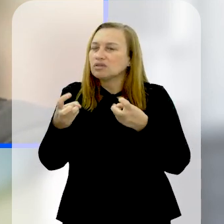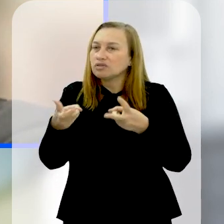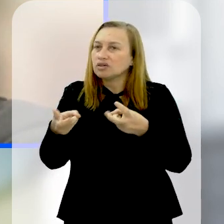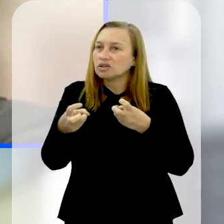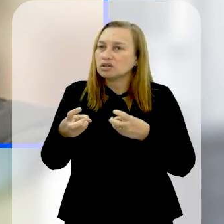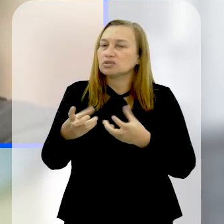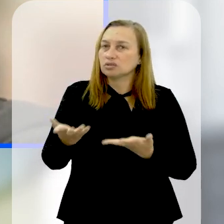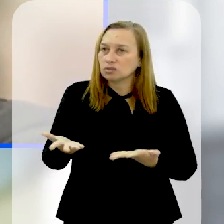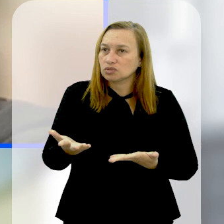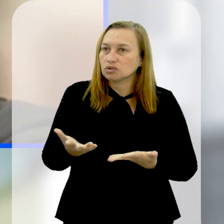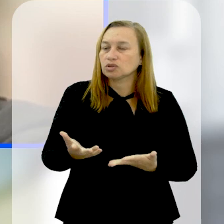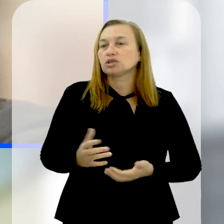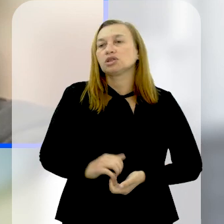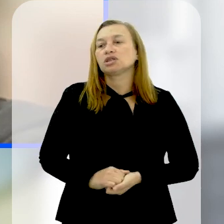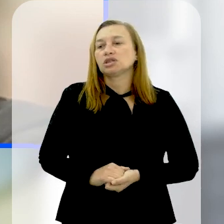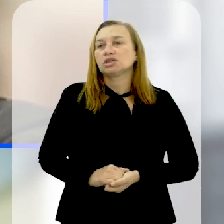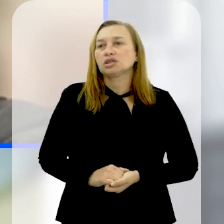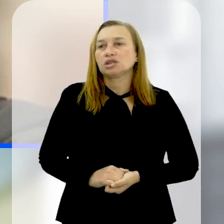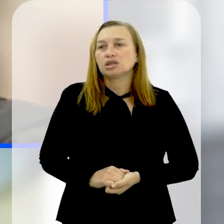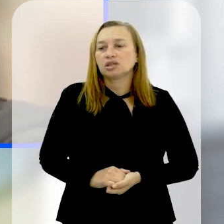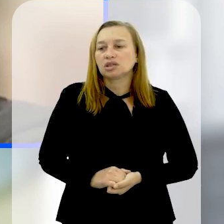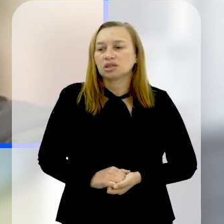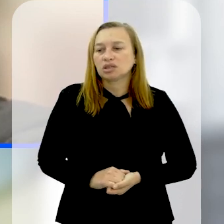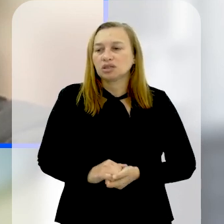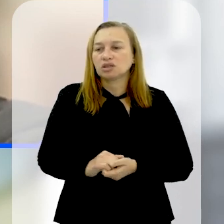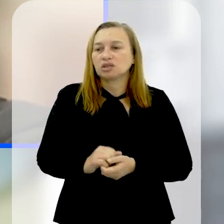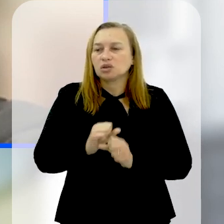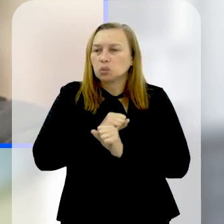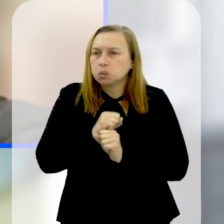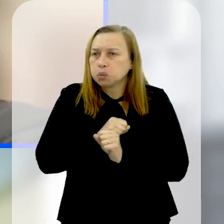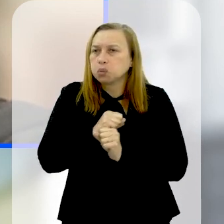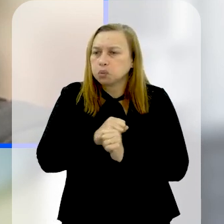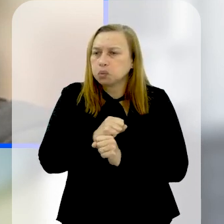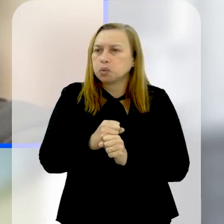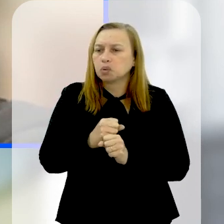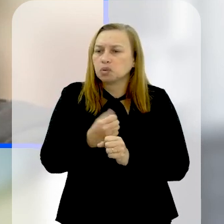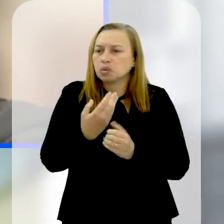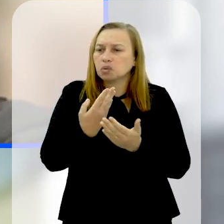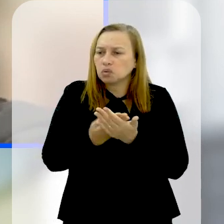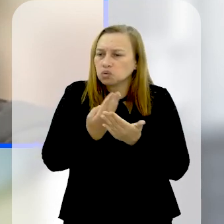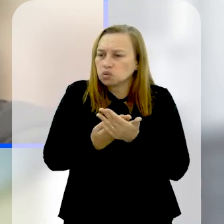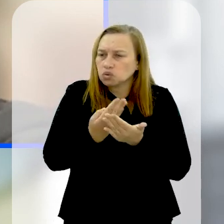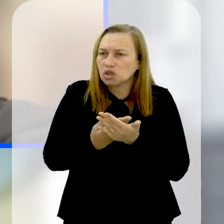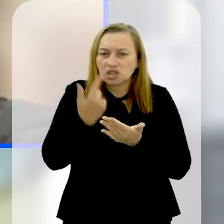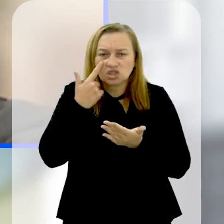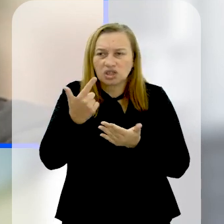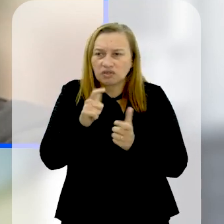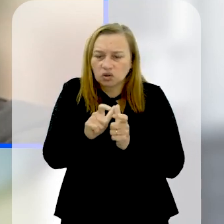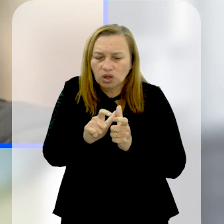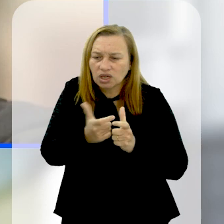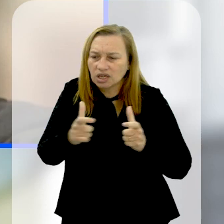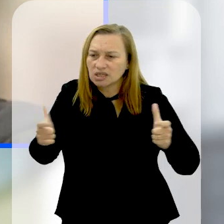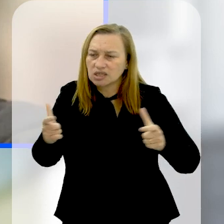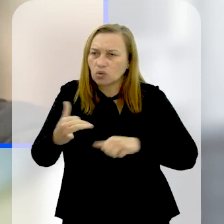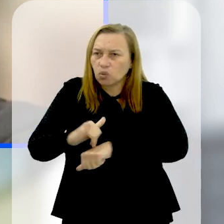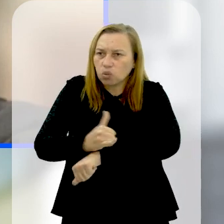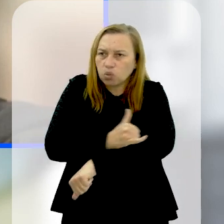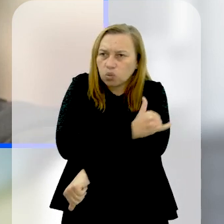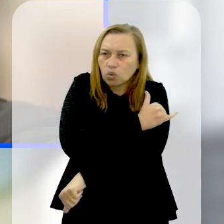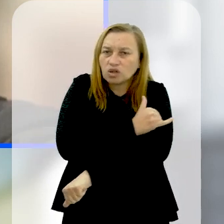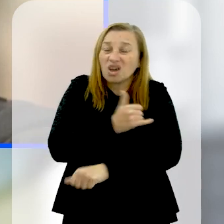observando no Brasil ano após ano, infelizmente, esses indicadores vêm aumentando, né? E a gente